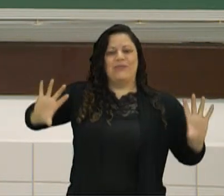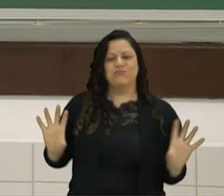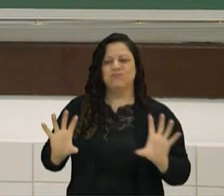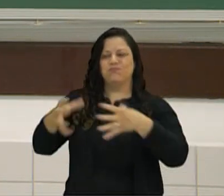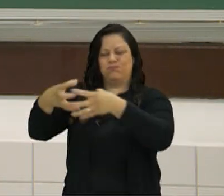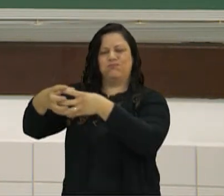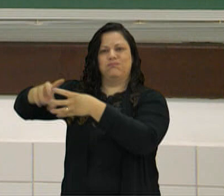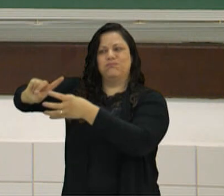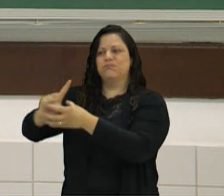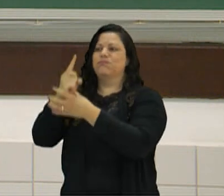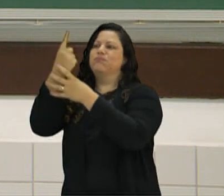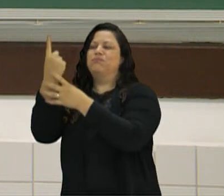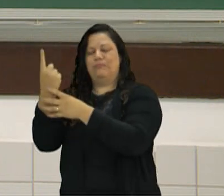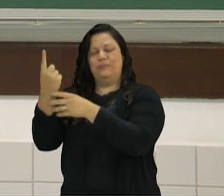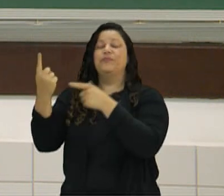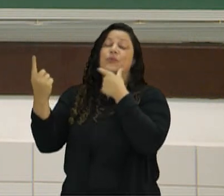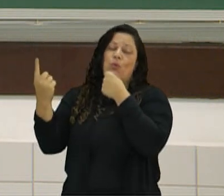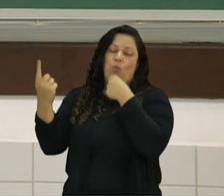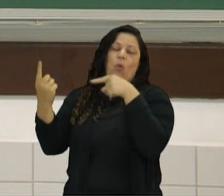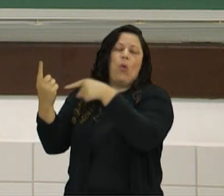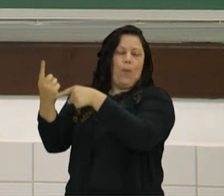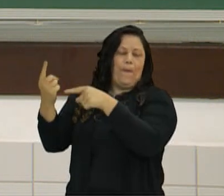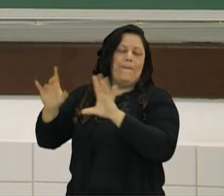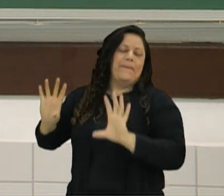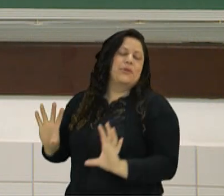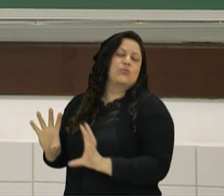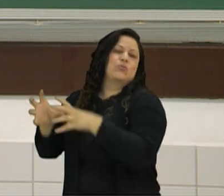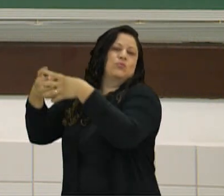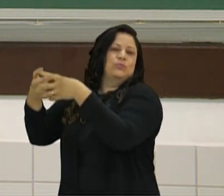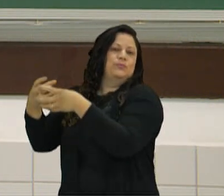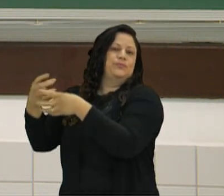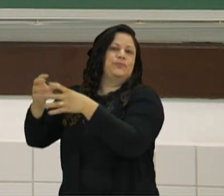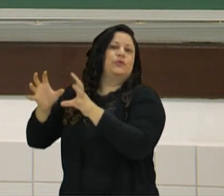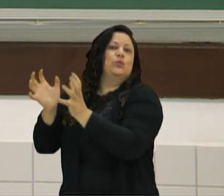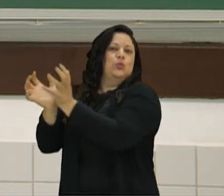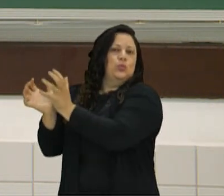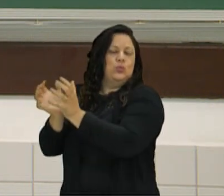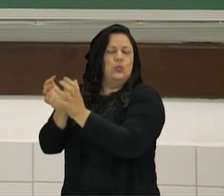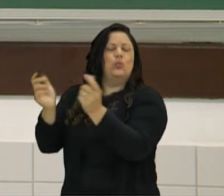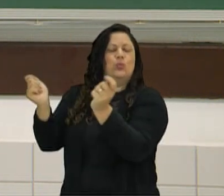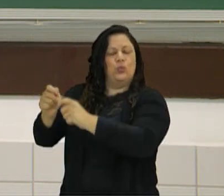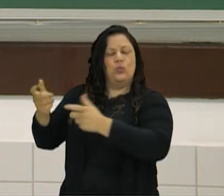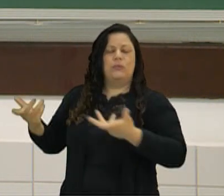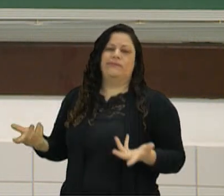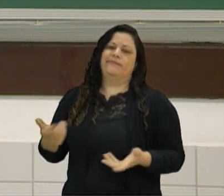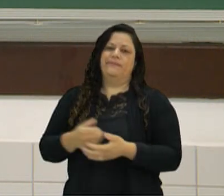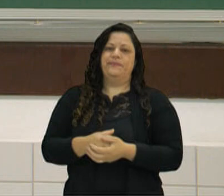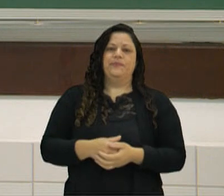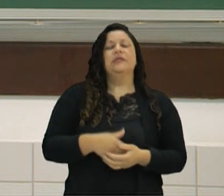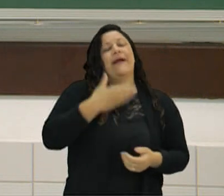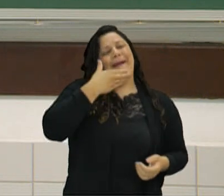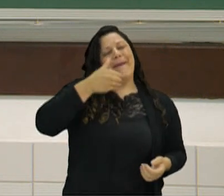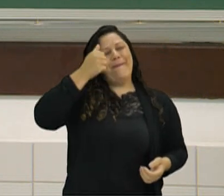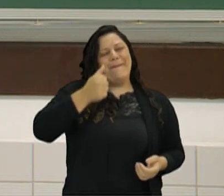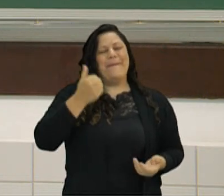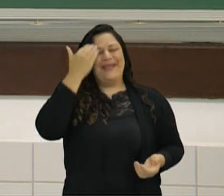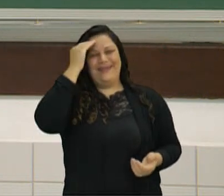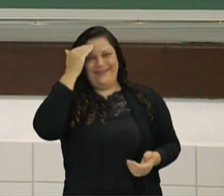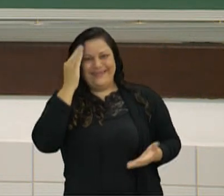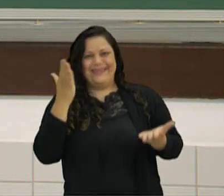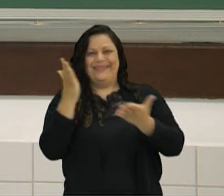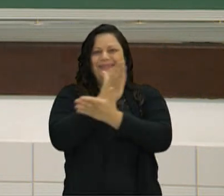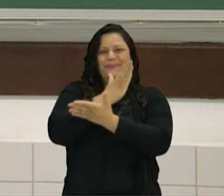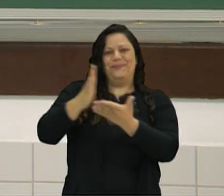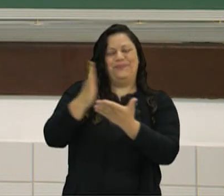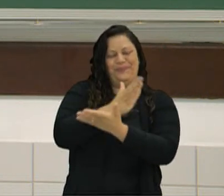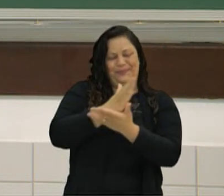nas mãos de um só homem ou de um só grupo, né? E isso possibilita uma melhor compreensão e divisão das